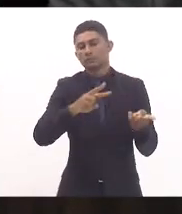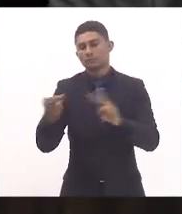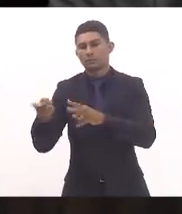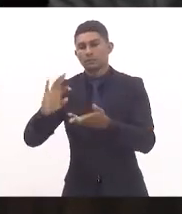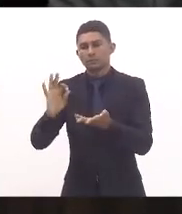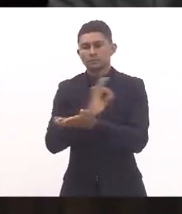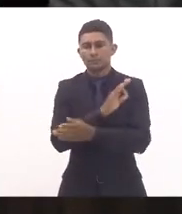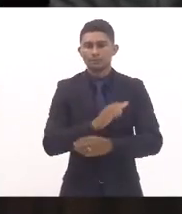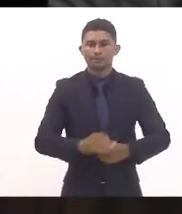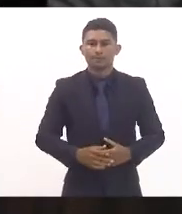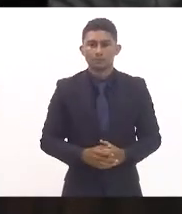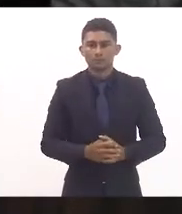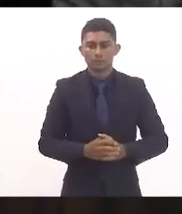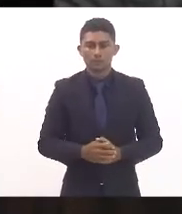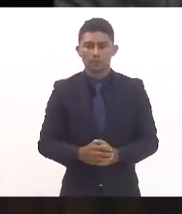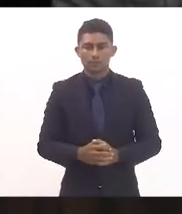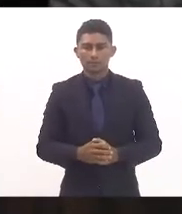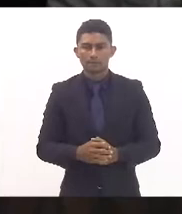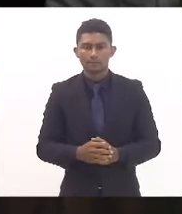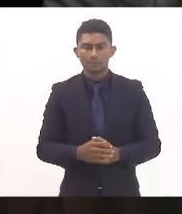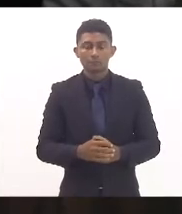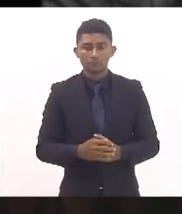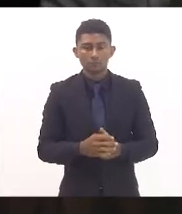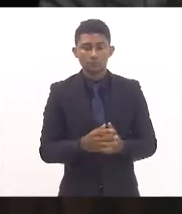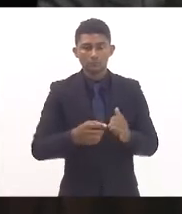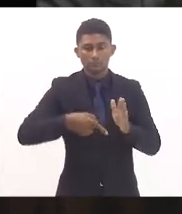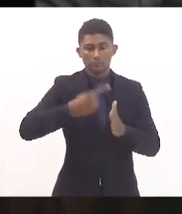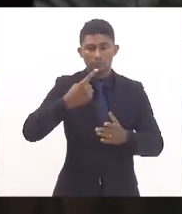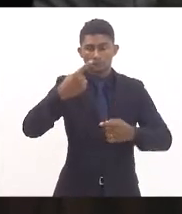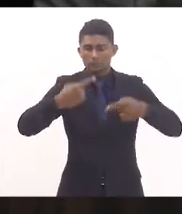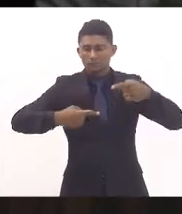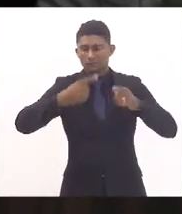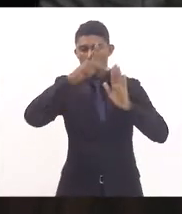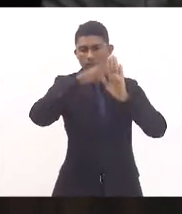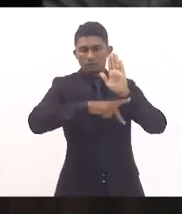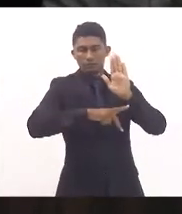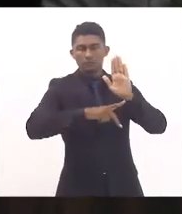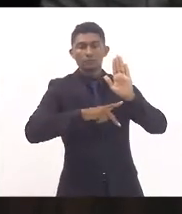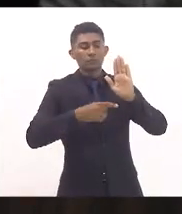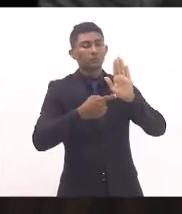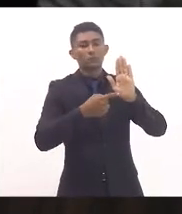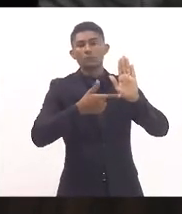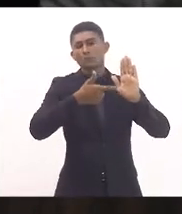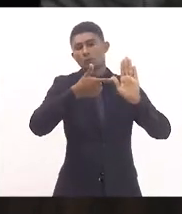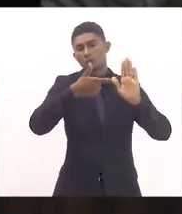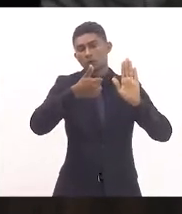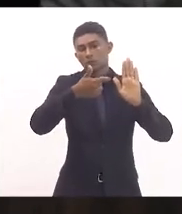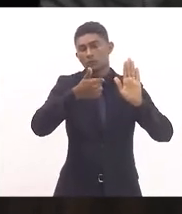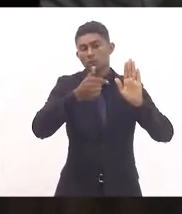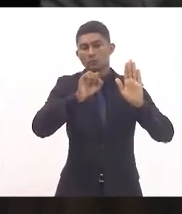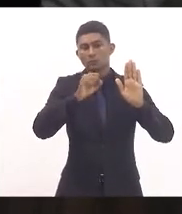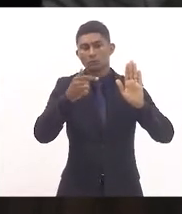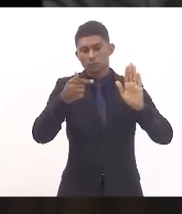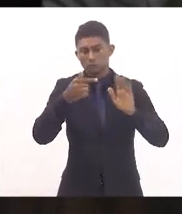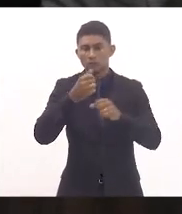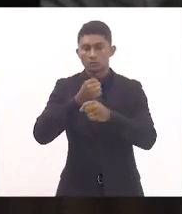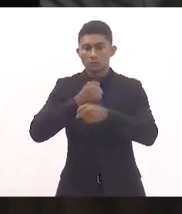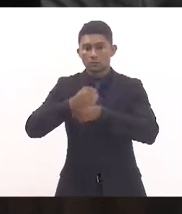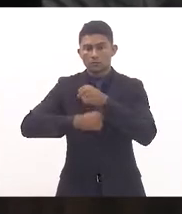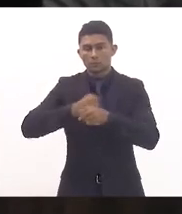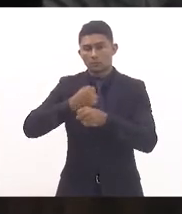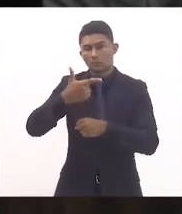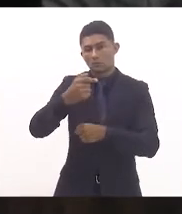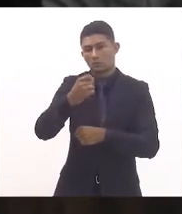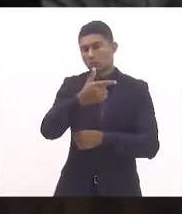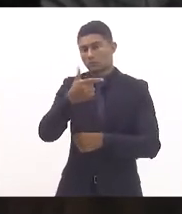autógrafo. Em discussão única, projeto de resolução número 1287, de 22, de autoria do deputado Valdeci